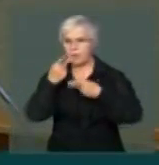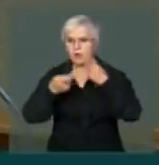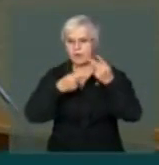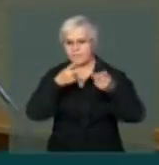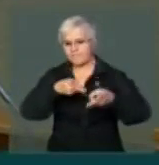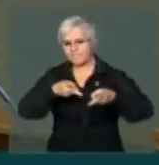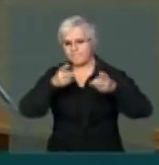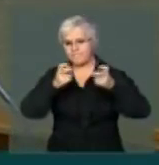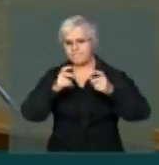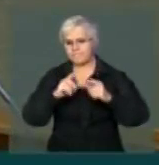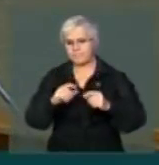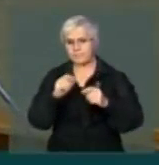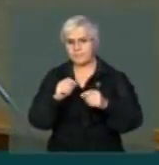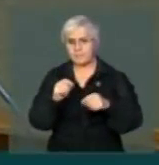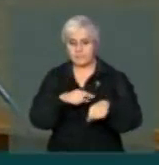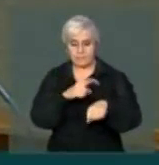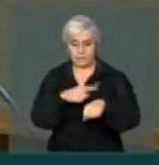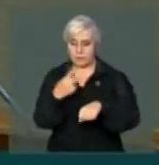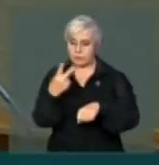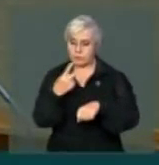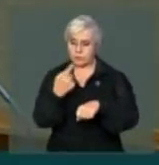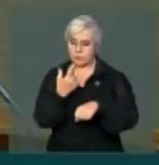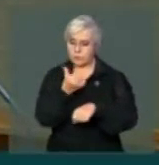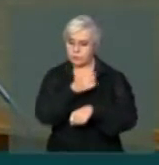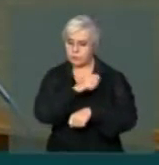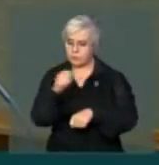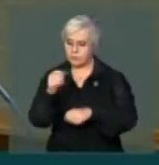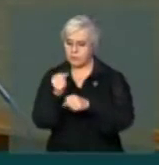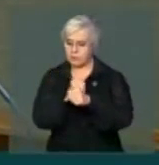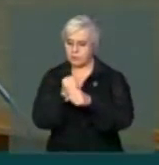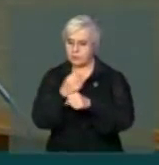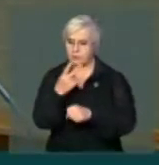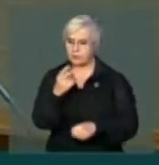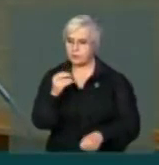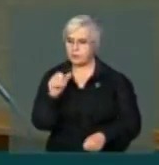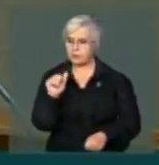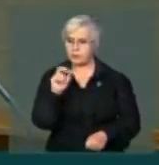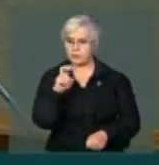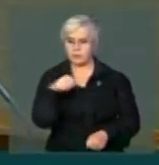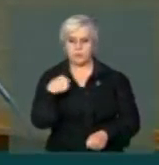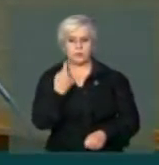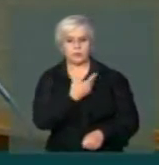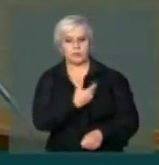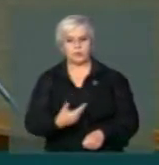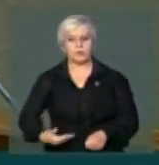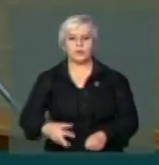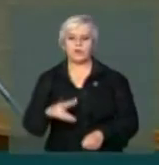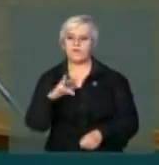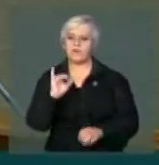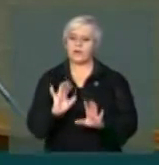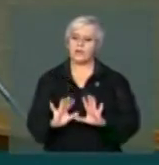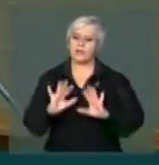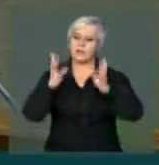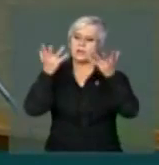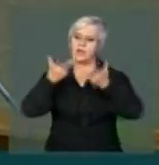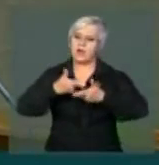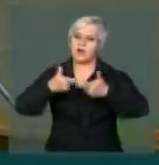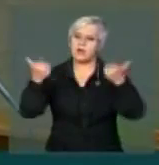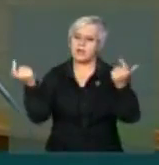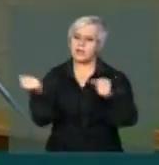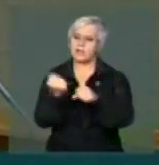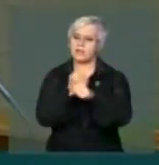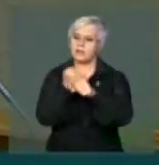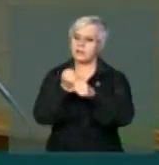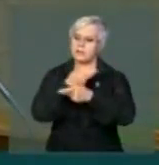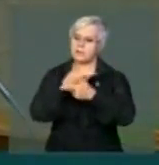observa que, a partir do segundo semestre de 2015, o nosso governo estará inaugurando grandes obras que contribuirão